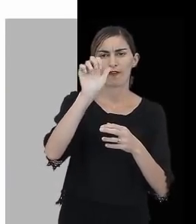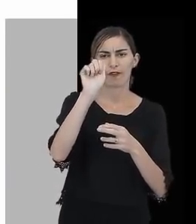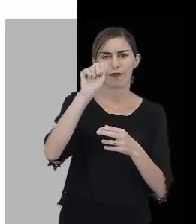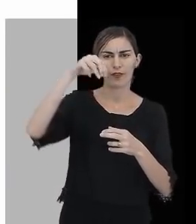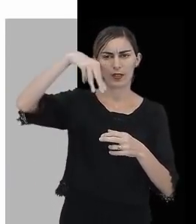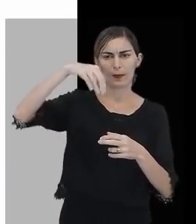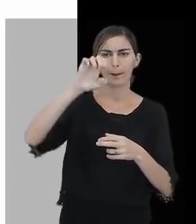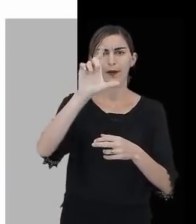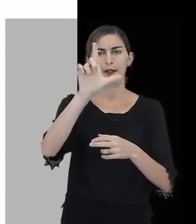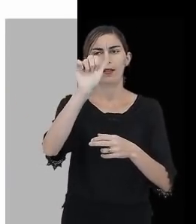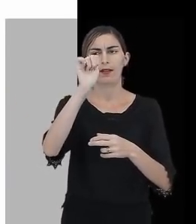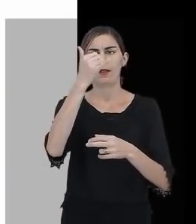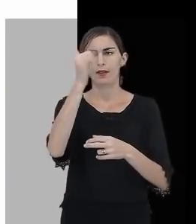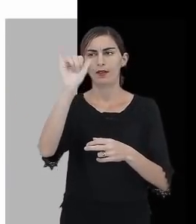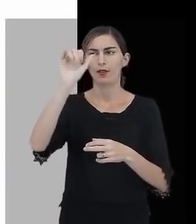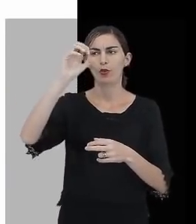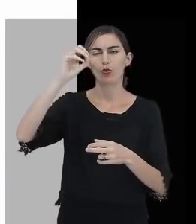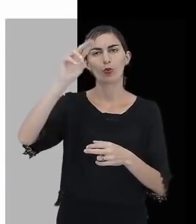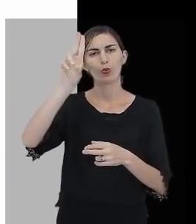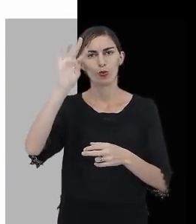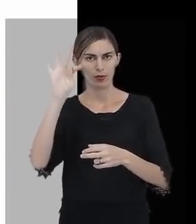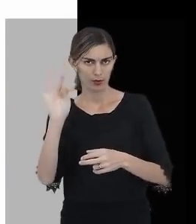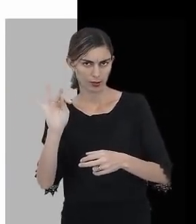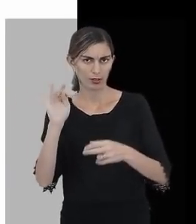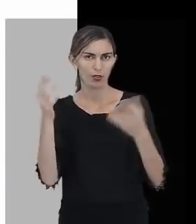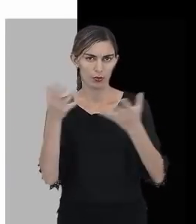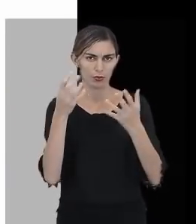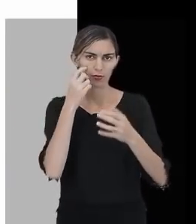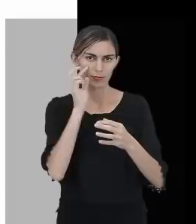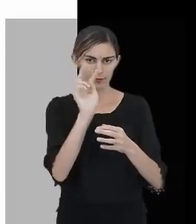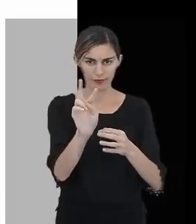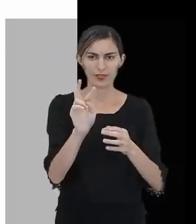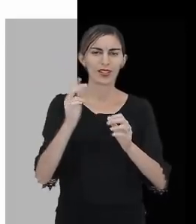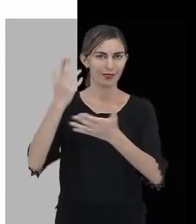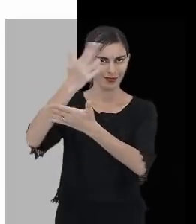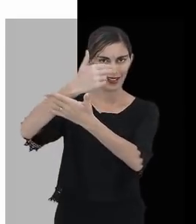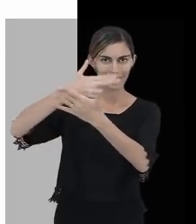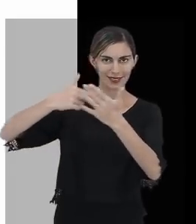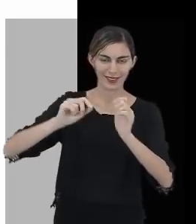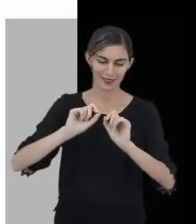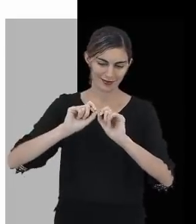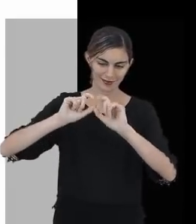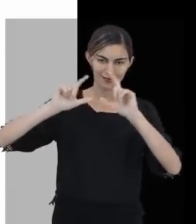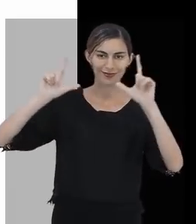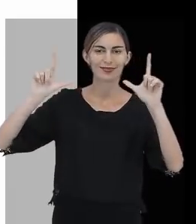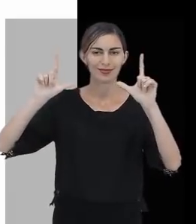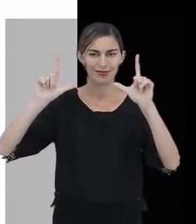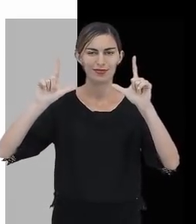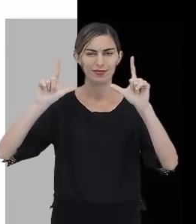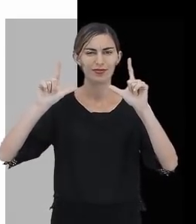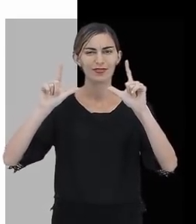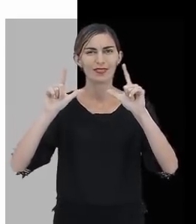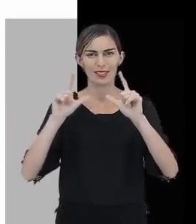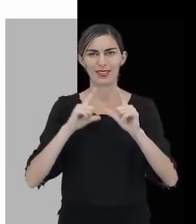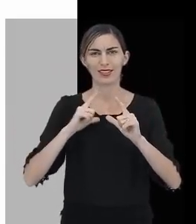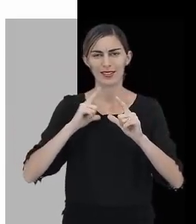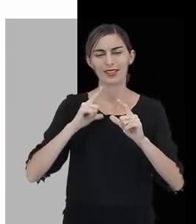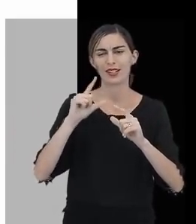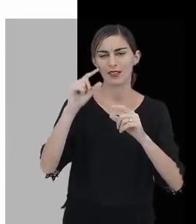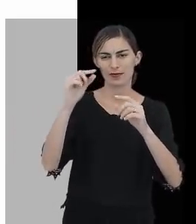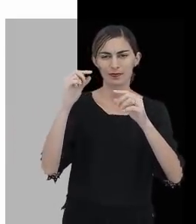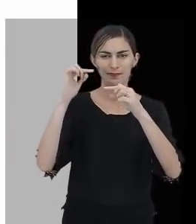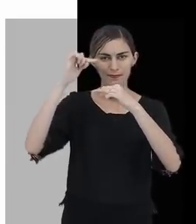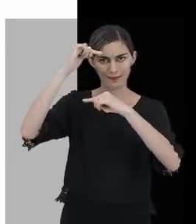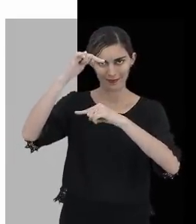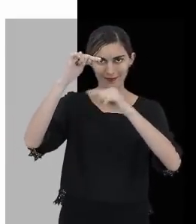Então, tem aqui um exemplozinho no nosso material sobre o Frame Layout. É uma aplicaçãozinha aqui chamada Frame Layout